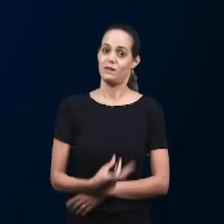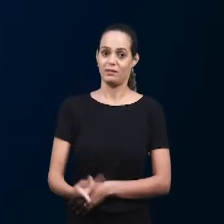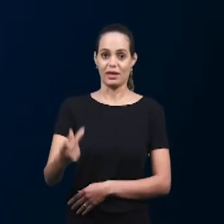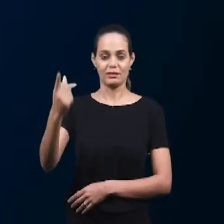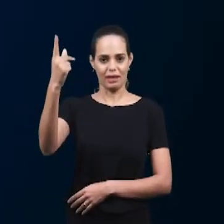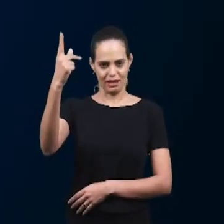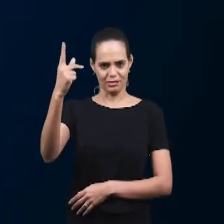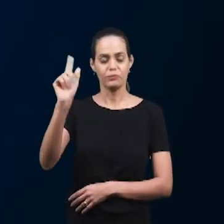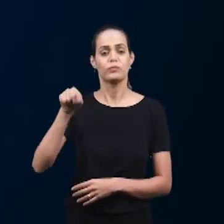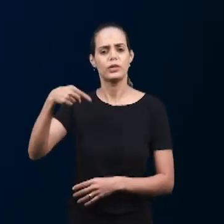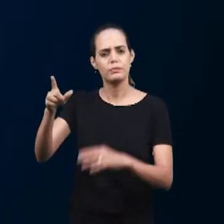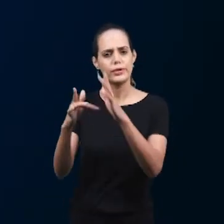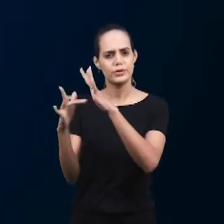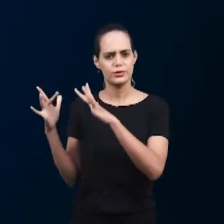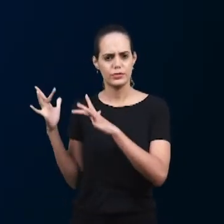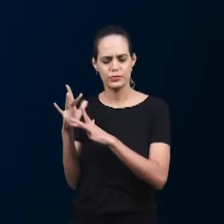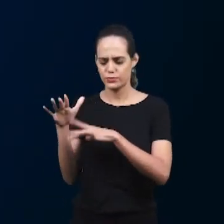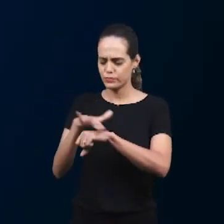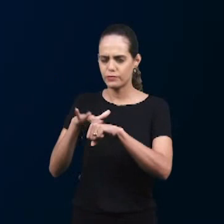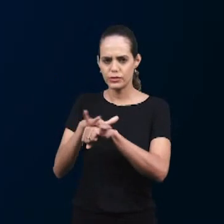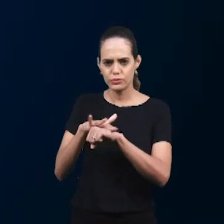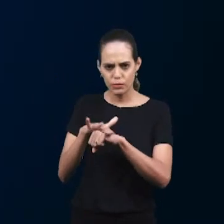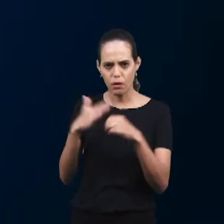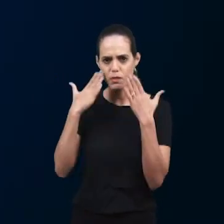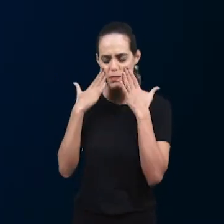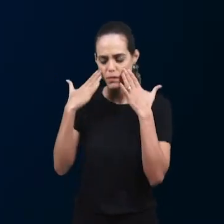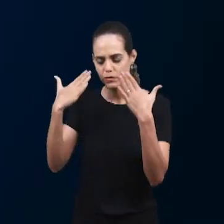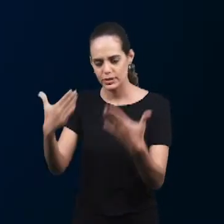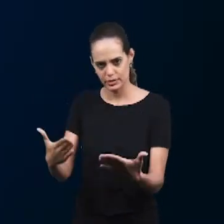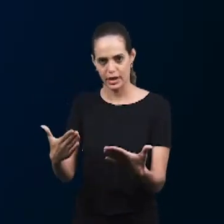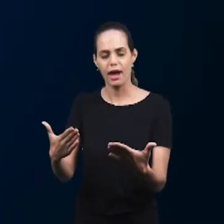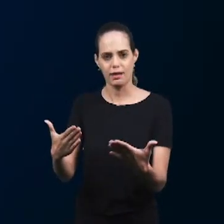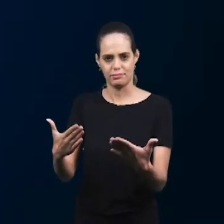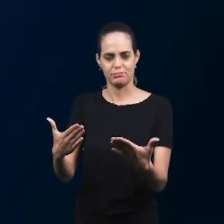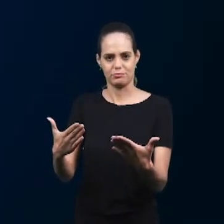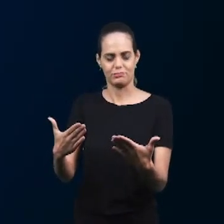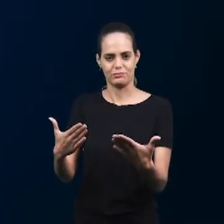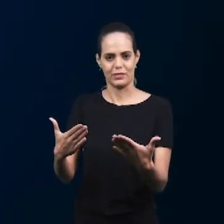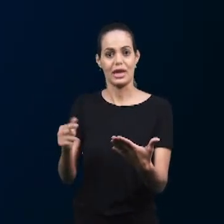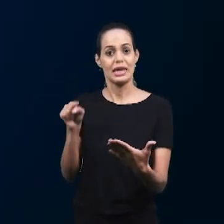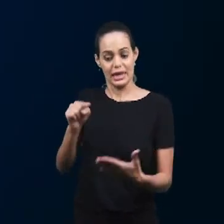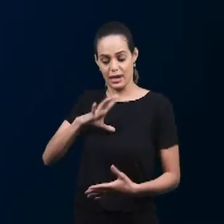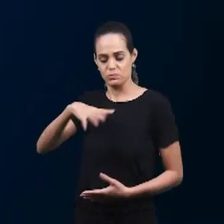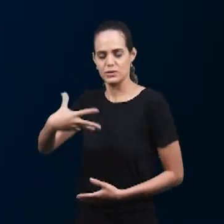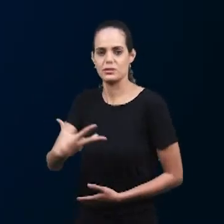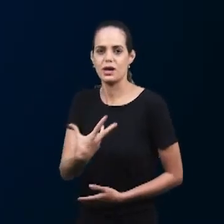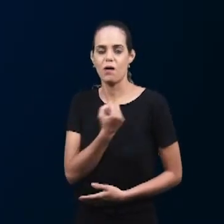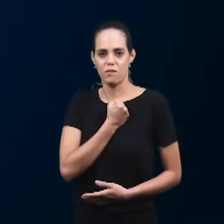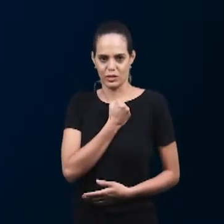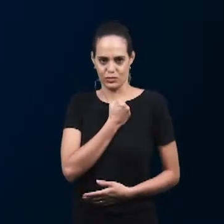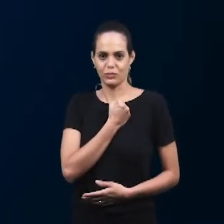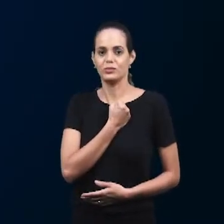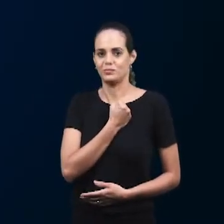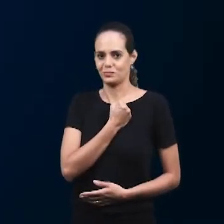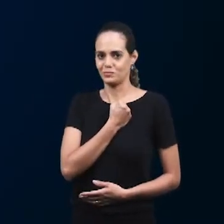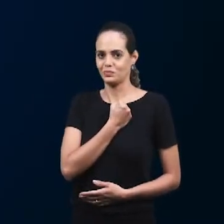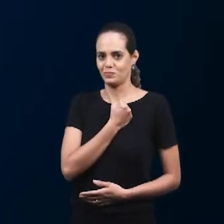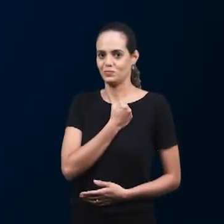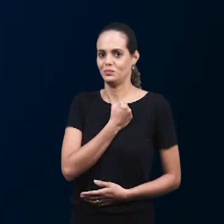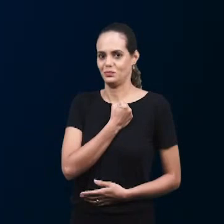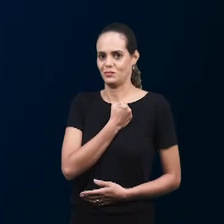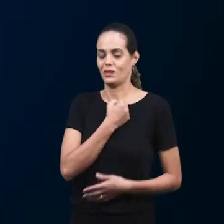Então, Jesus, após conversar com ela e revelar quem ele era, o seu Salvador, o Messias, versículo